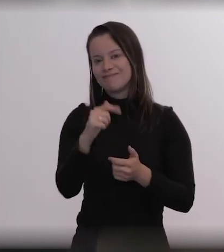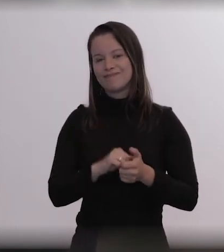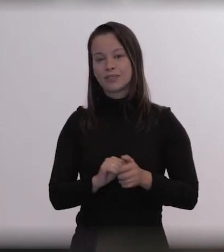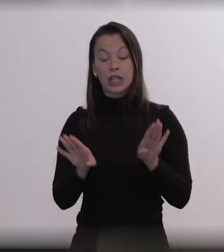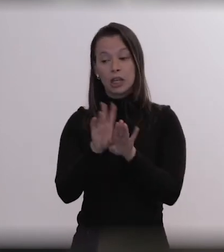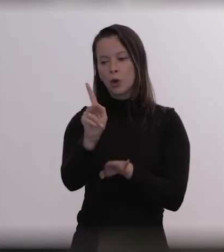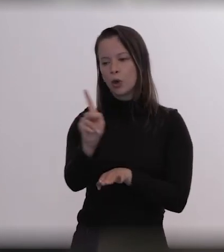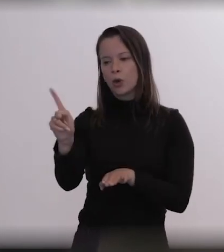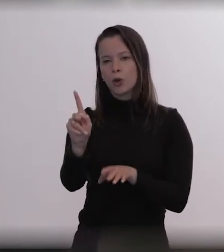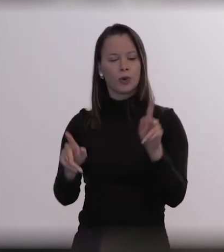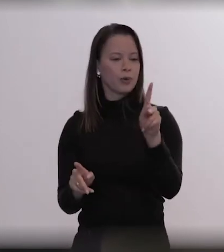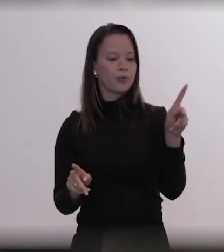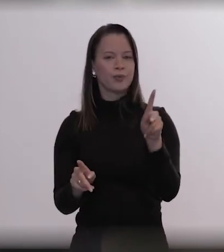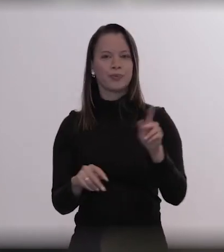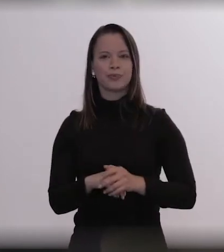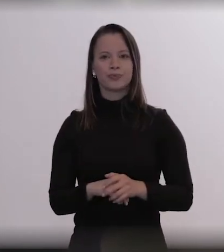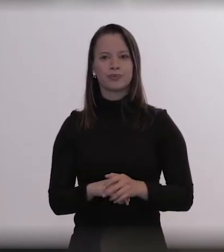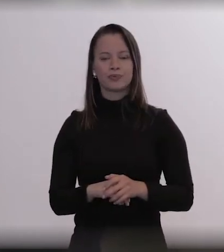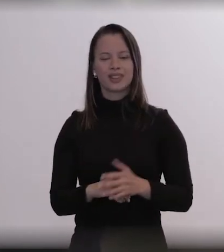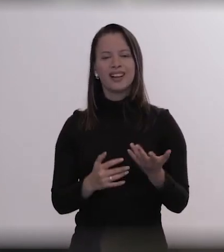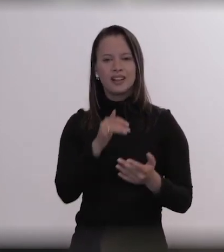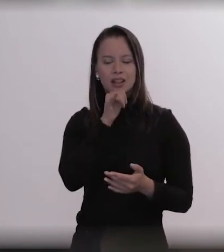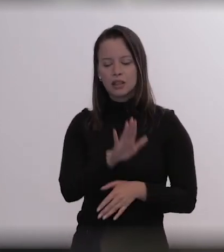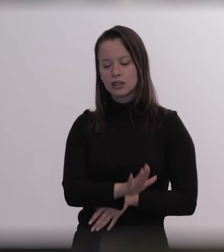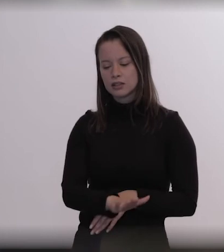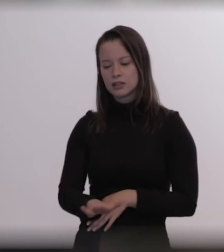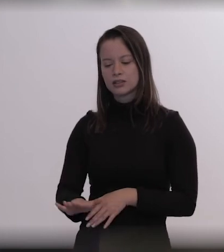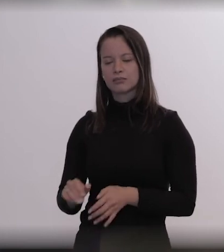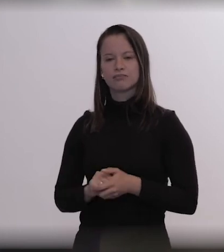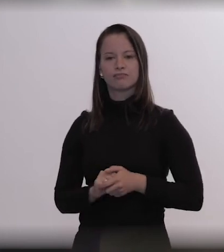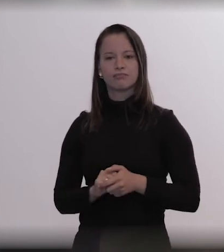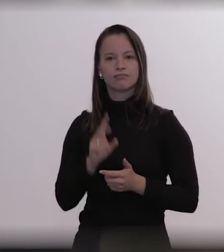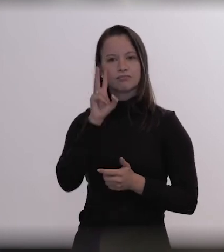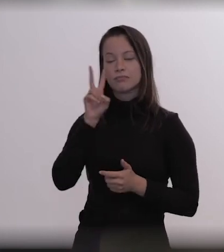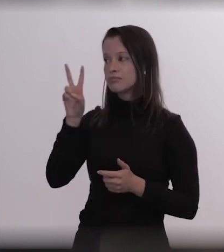a professora. E se quando as crianças passam